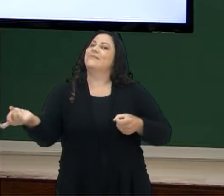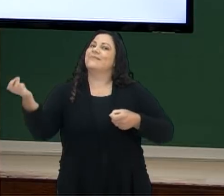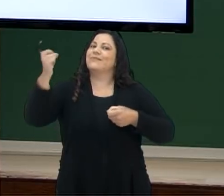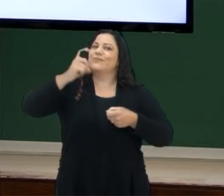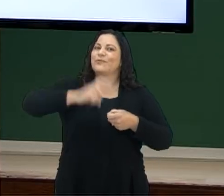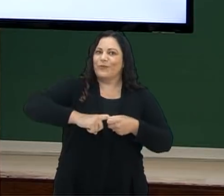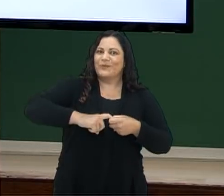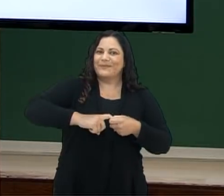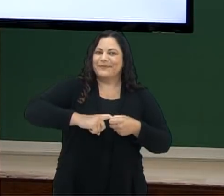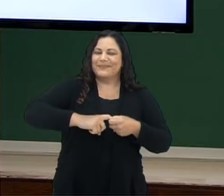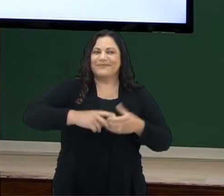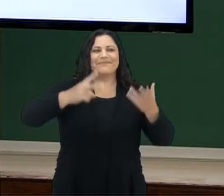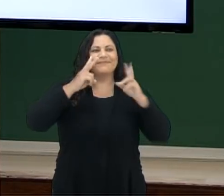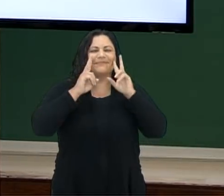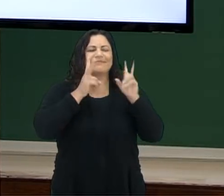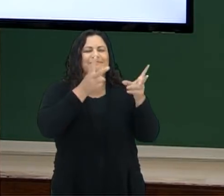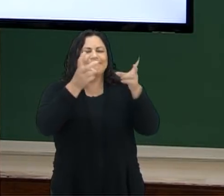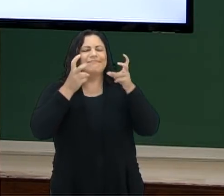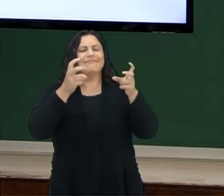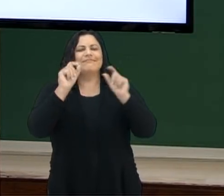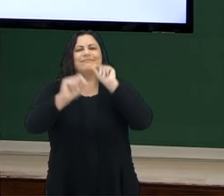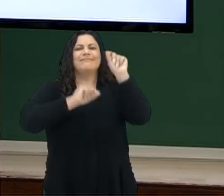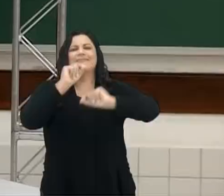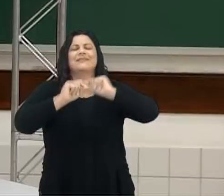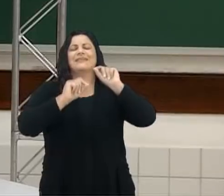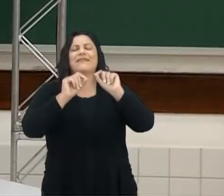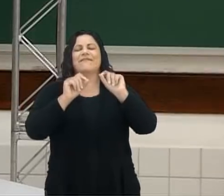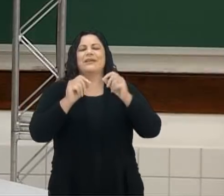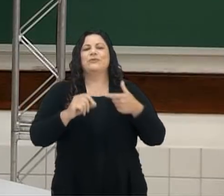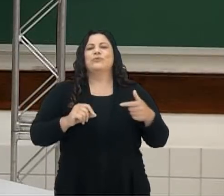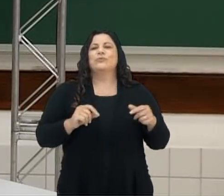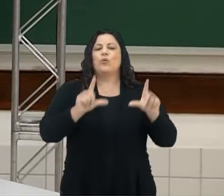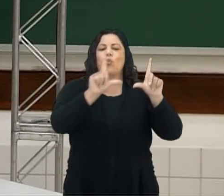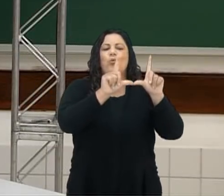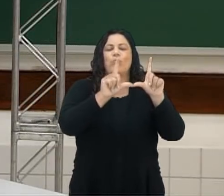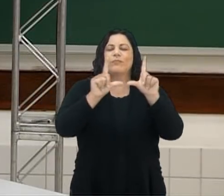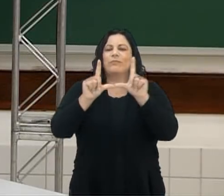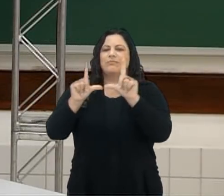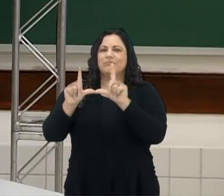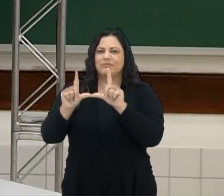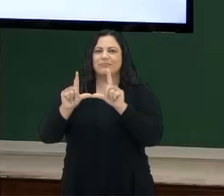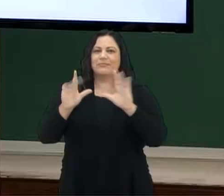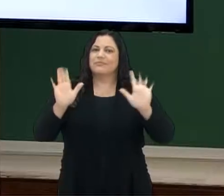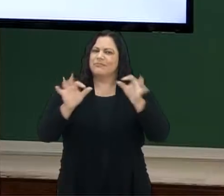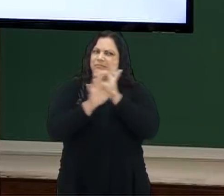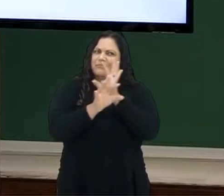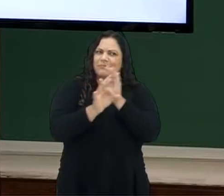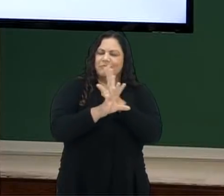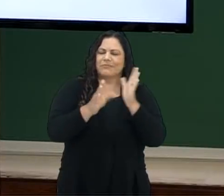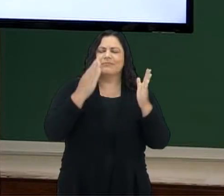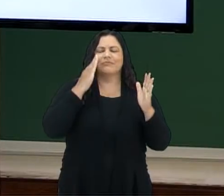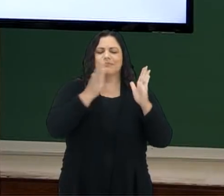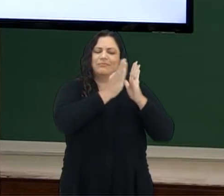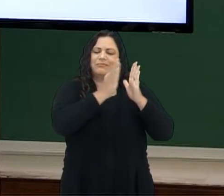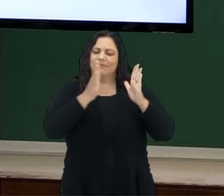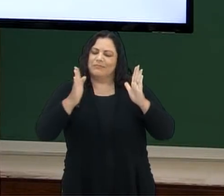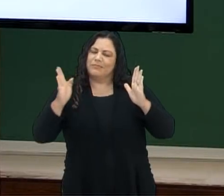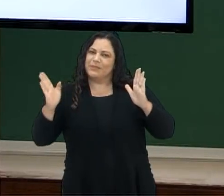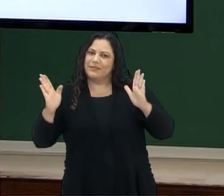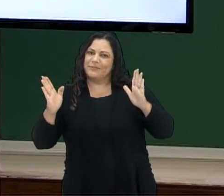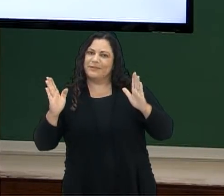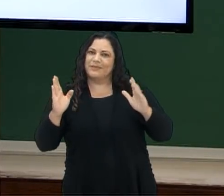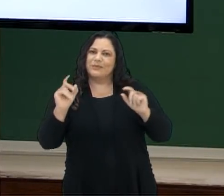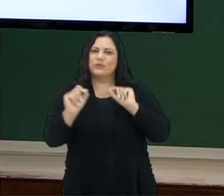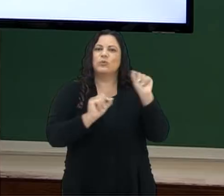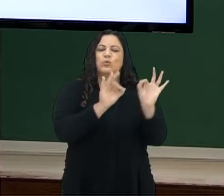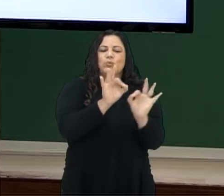voltamos. Vamos dar uma olhada então como é feita a construção do quadrado. Eu deixei aqui pronto para vocês, até para ajudar vocês na confecção, mas é o